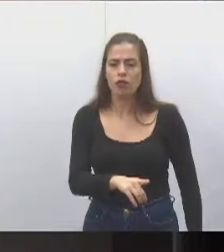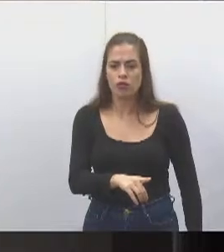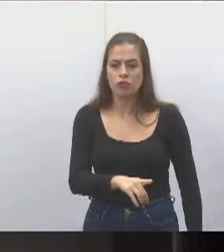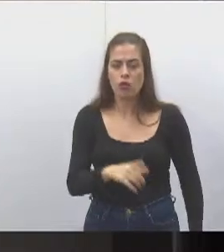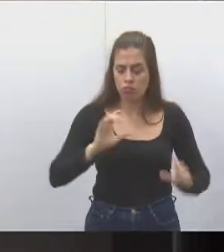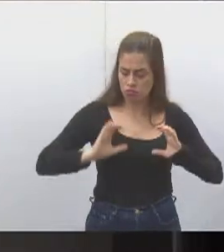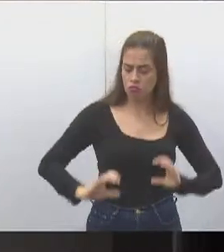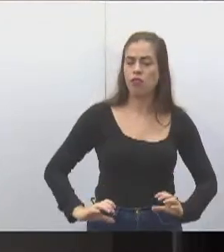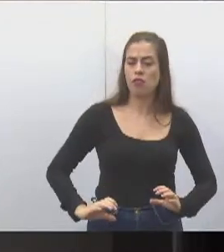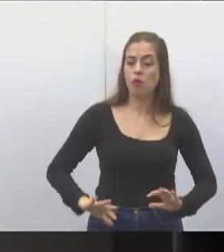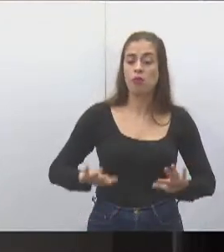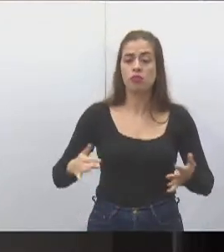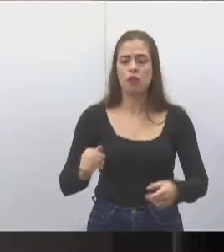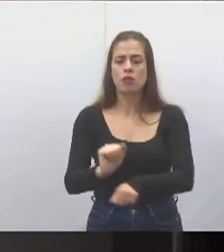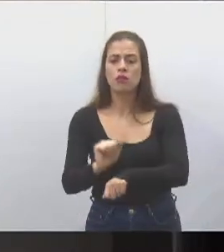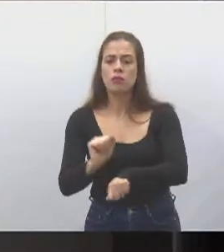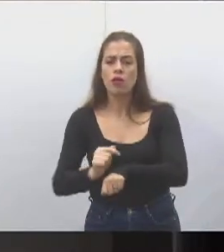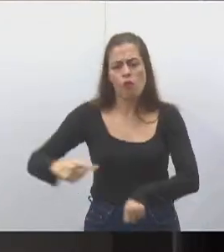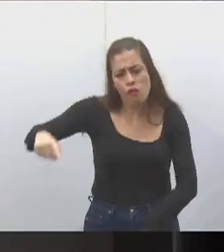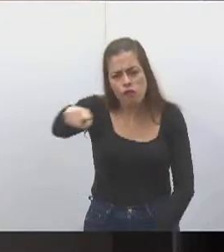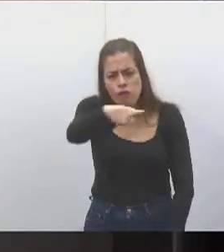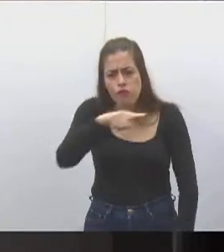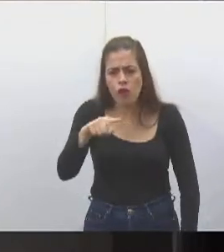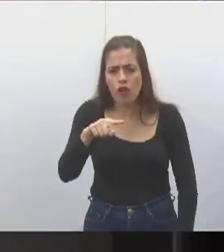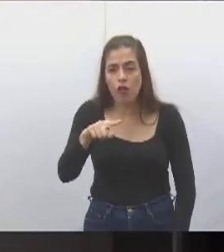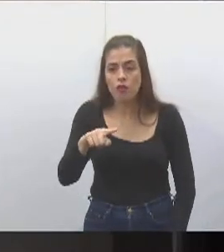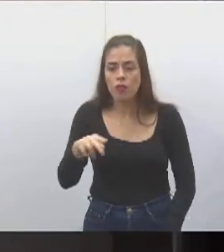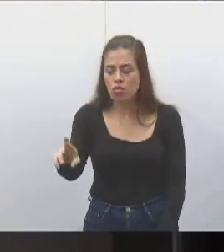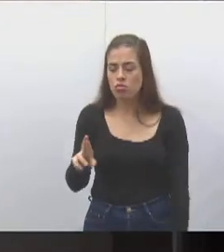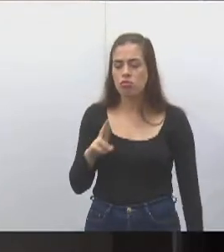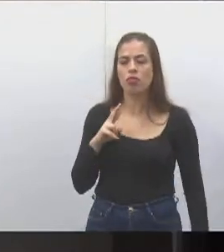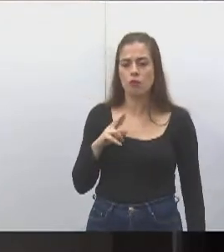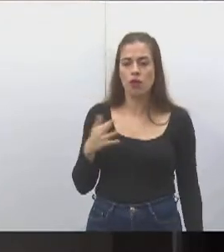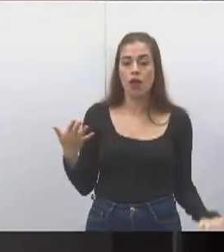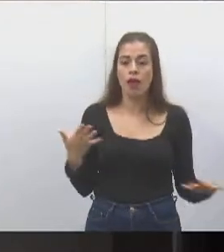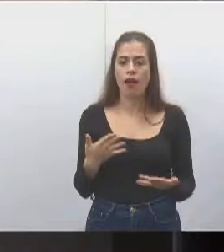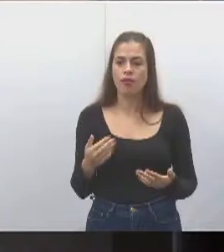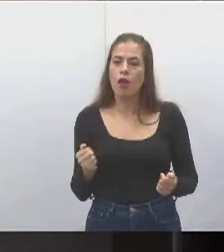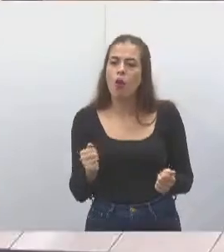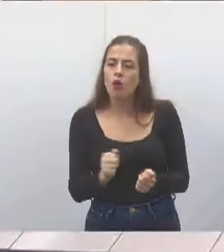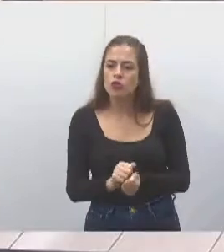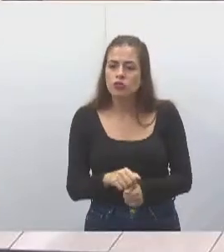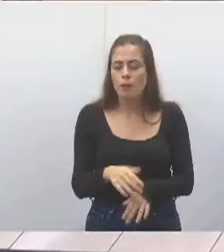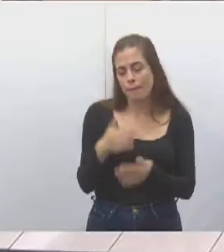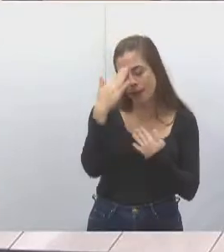como cidadão. Então, eu espero que todos vocês aí me dêem uma resposta ainda hoje. Obrigada.